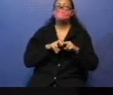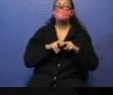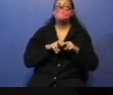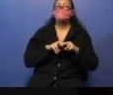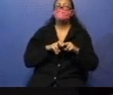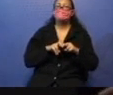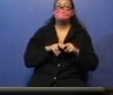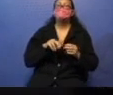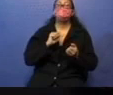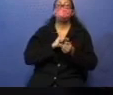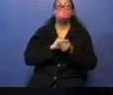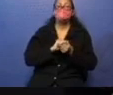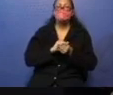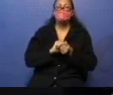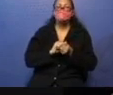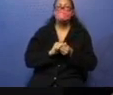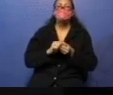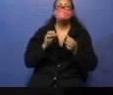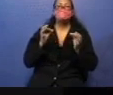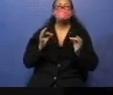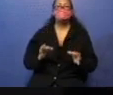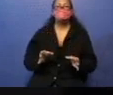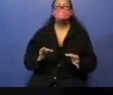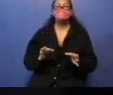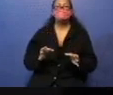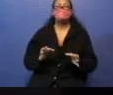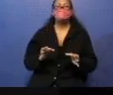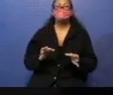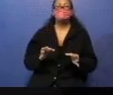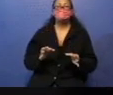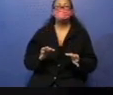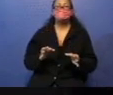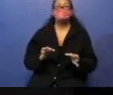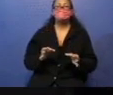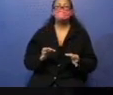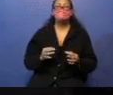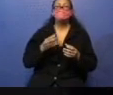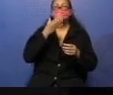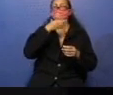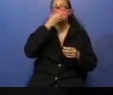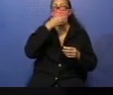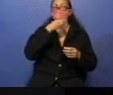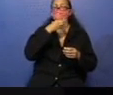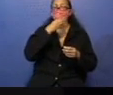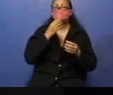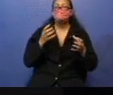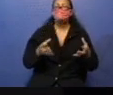de maneira correta e higienizar as frutas e as hortaliças,